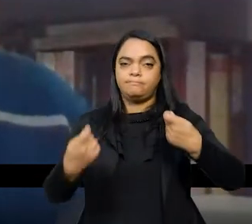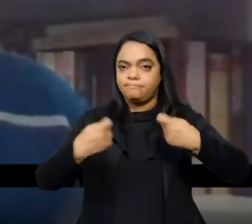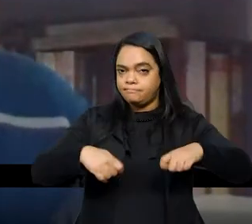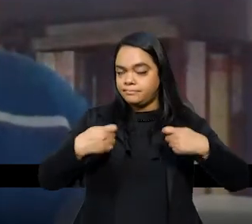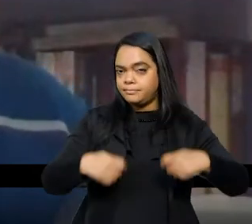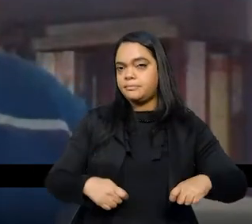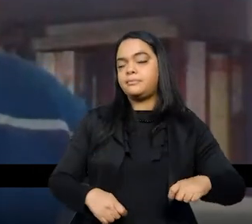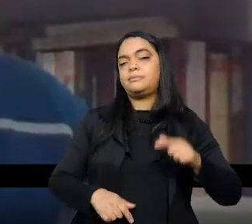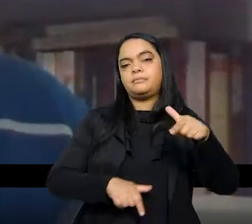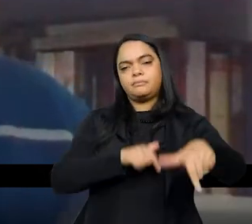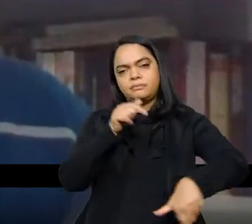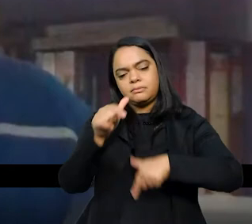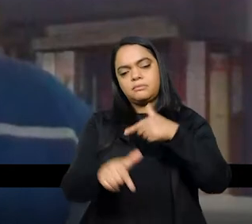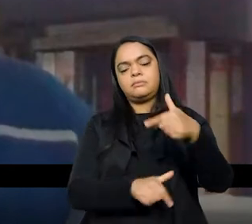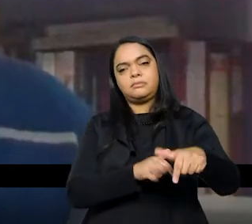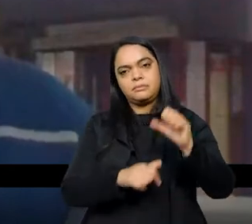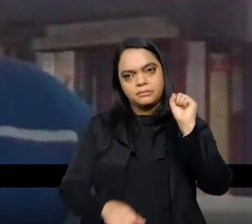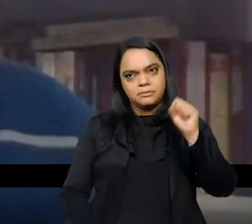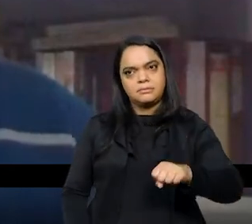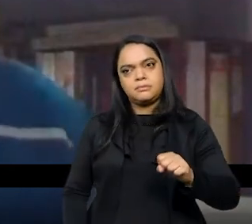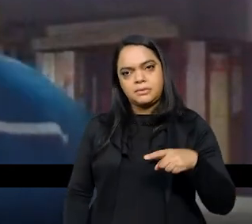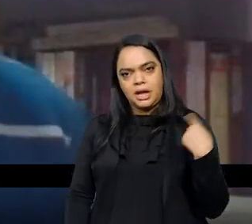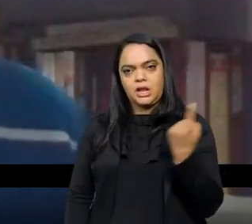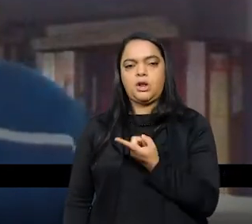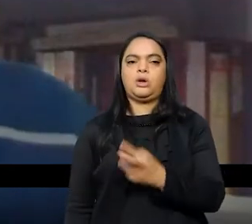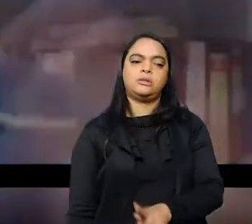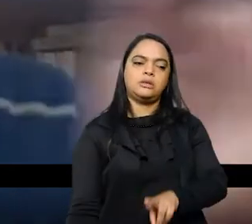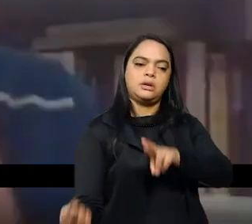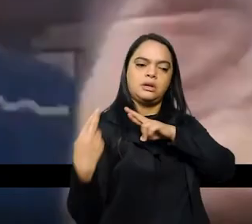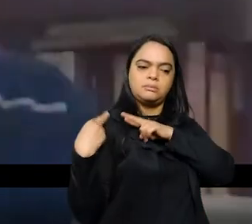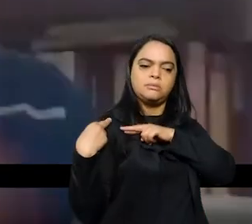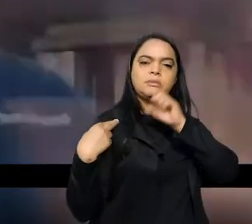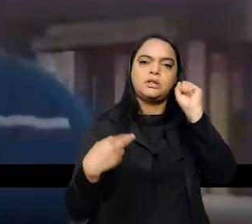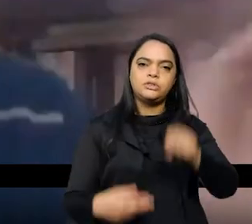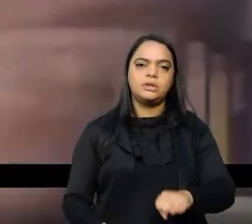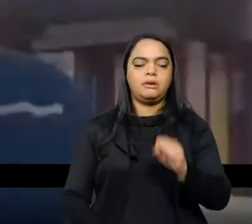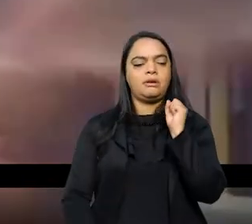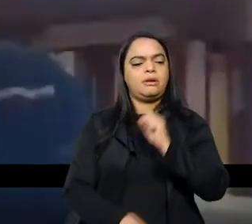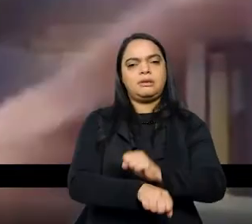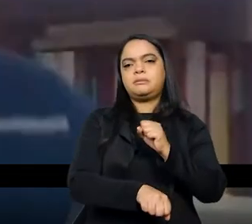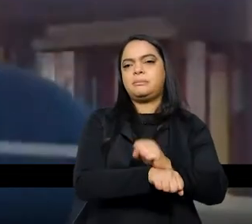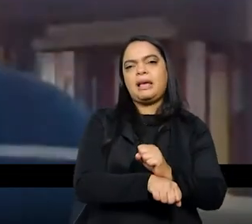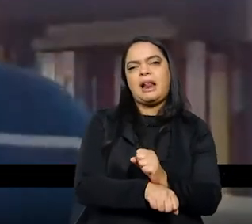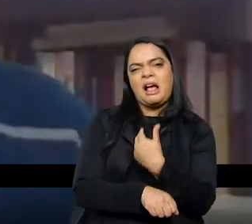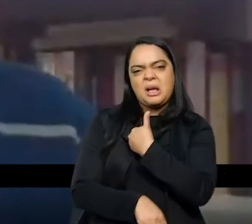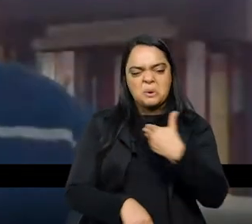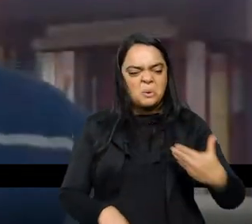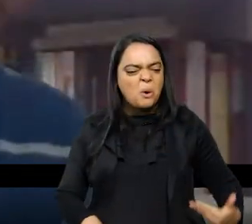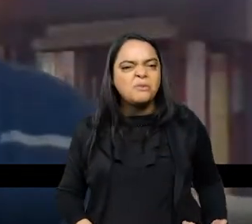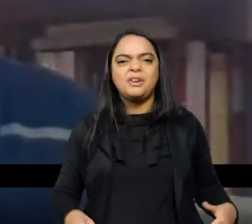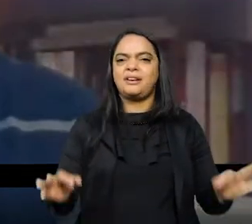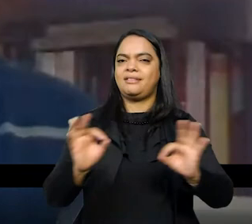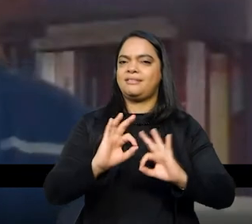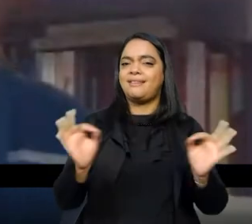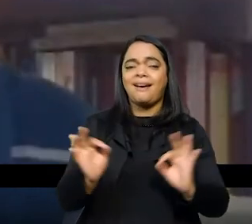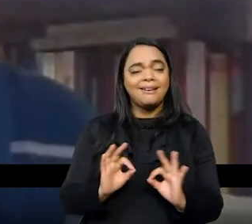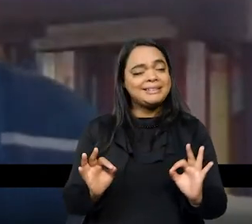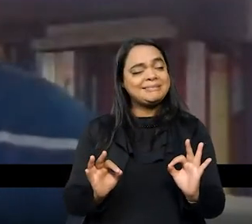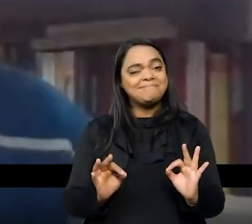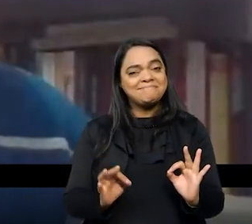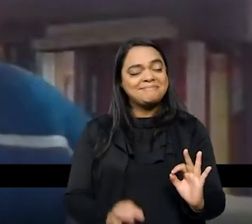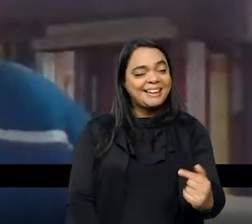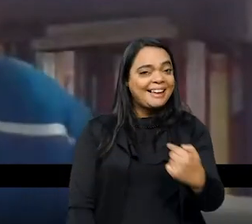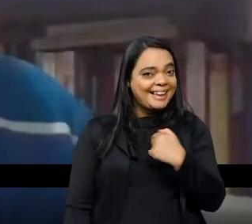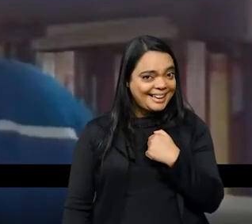aí. É nossa mesmo. Não vamos esperar pelos governantes, porque não vai. Eu acho